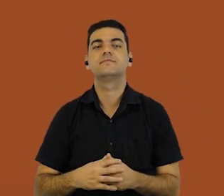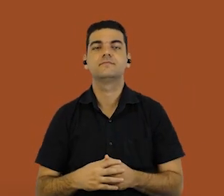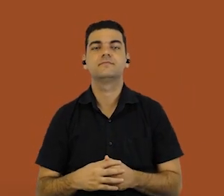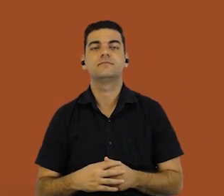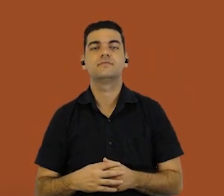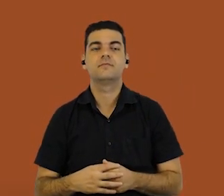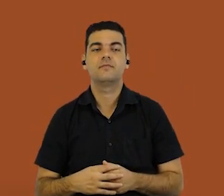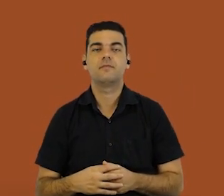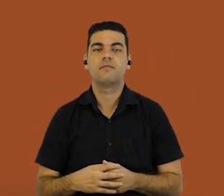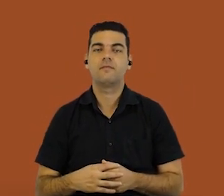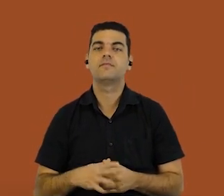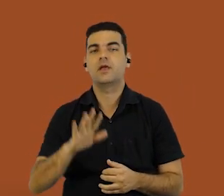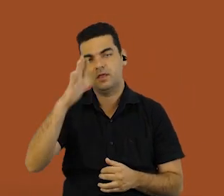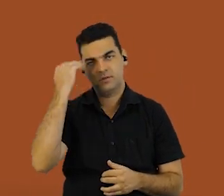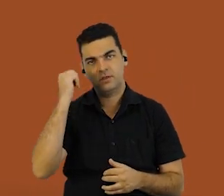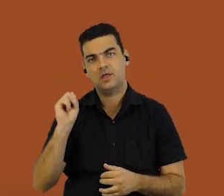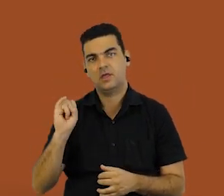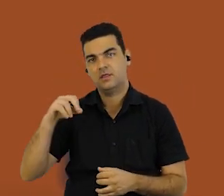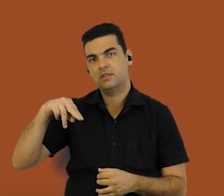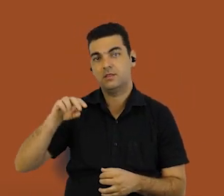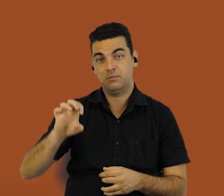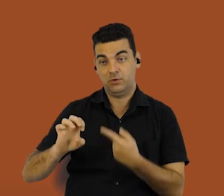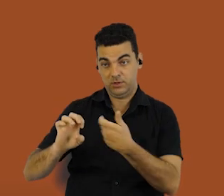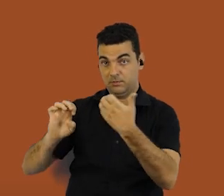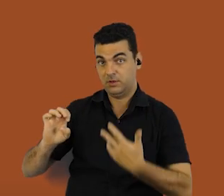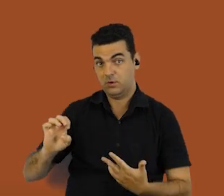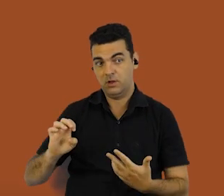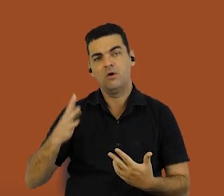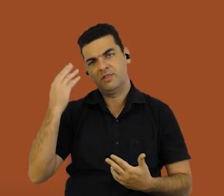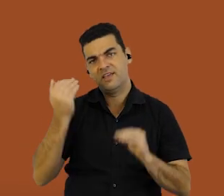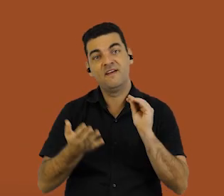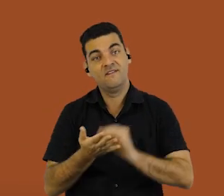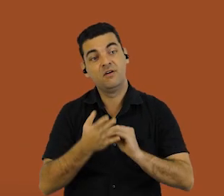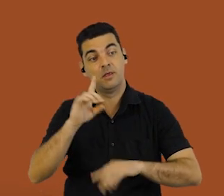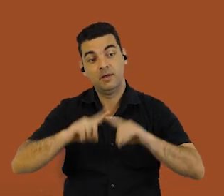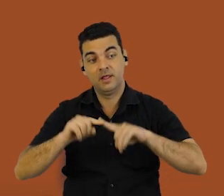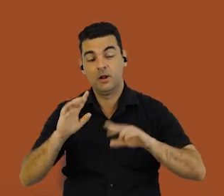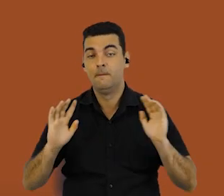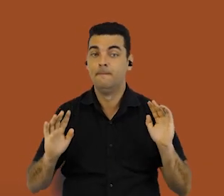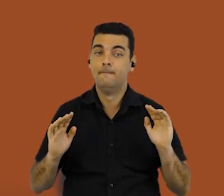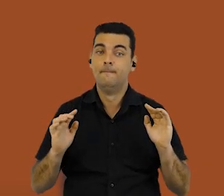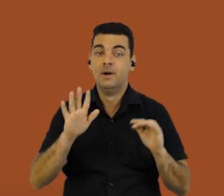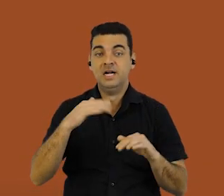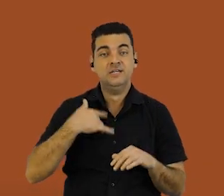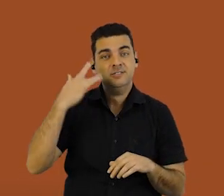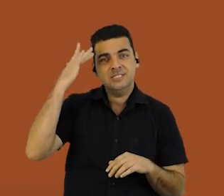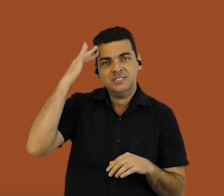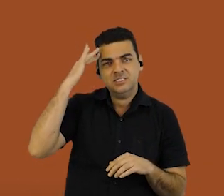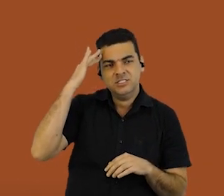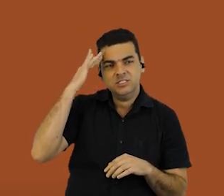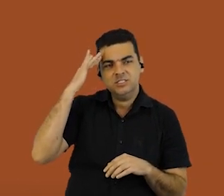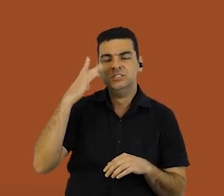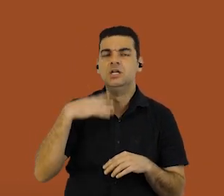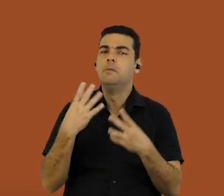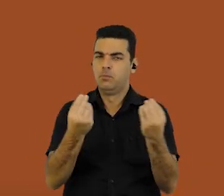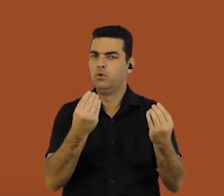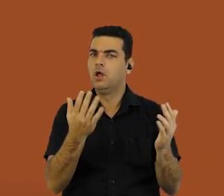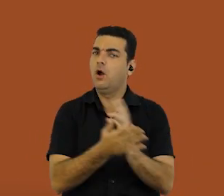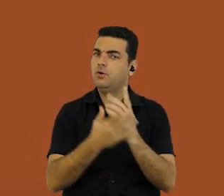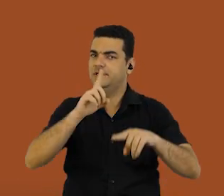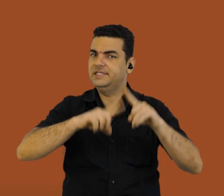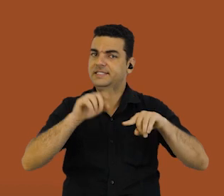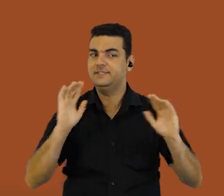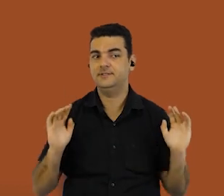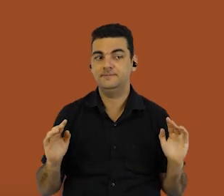E a formação, assim, embora a professora Simone diga que falta material, eu tenho o entendimento que existe hoje muito material.